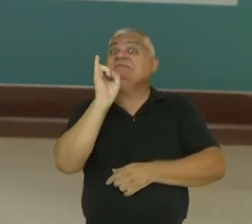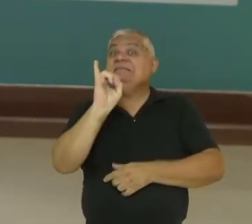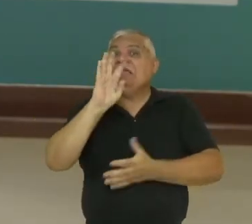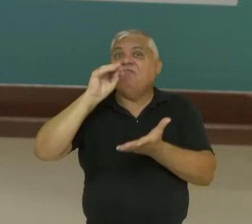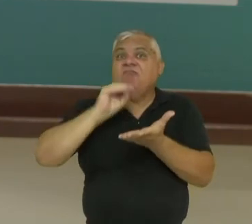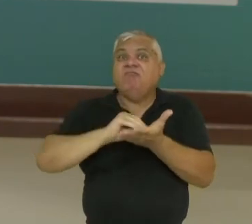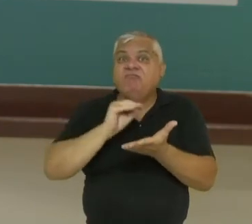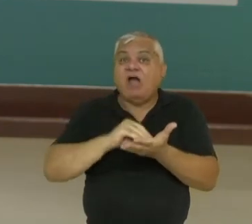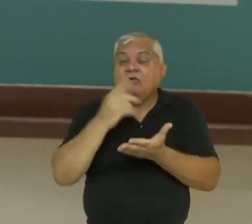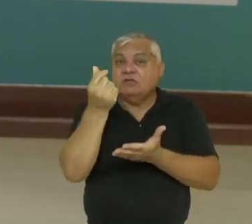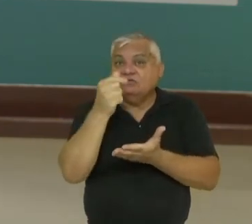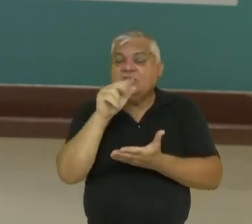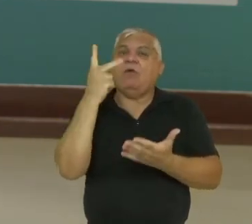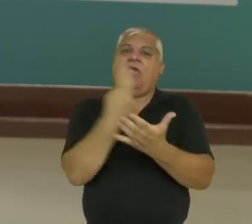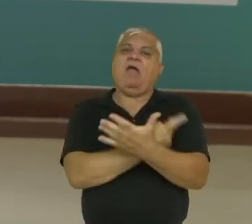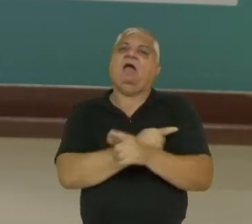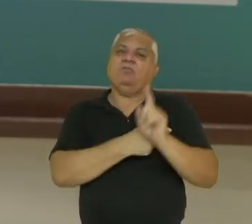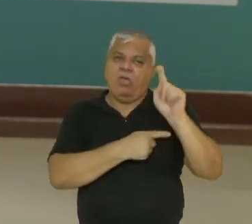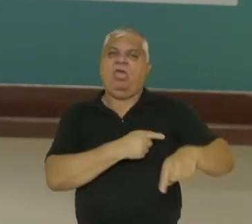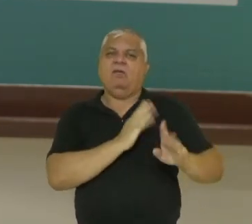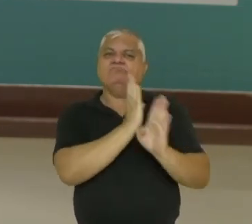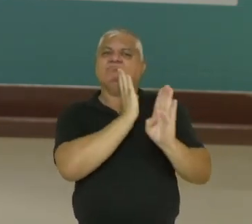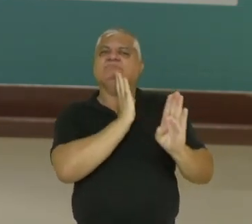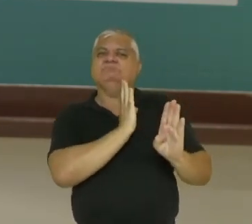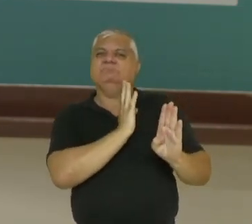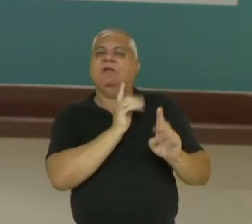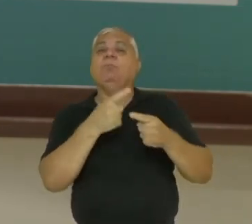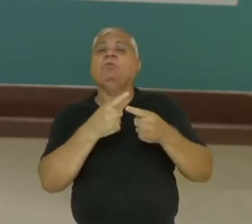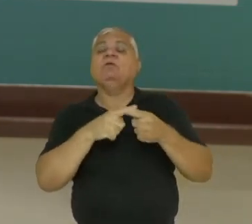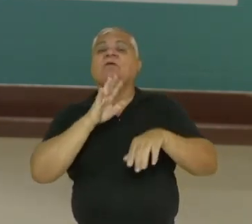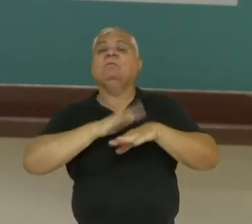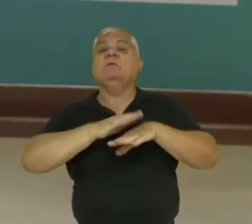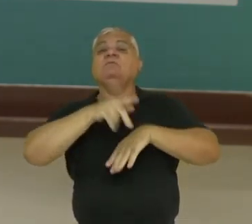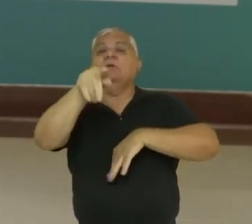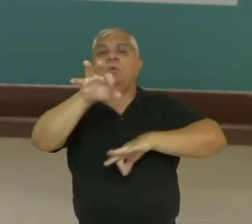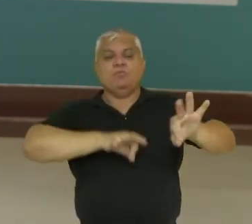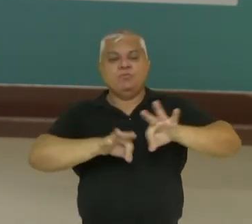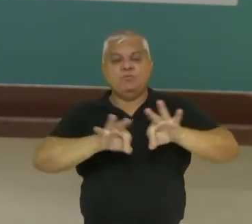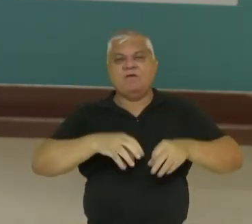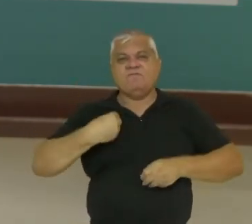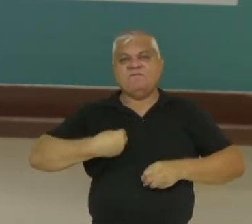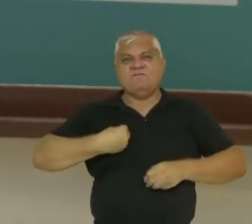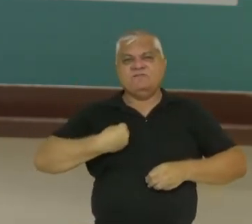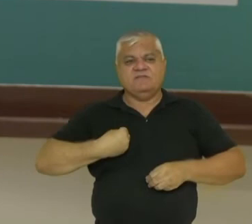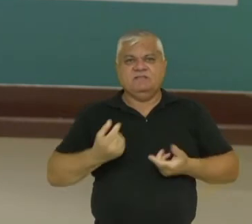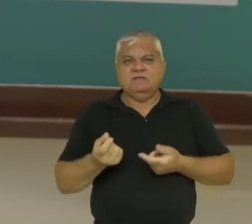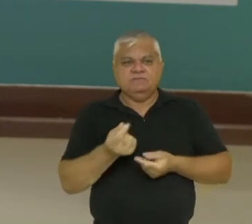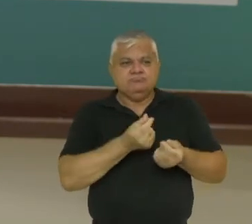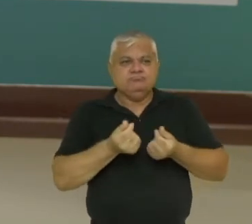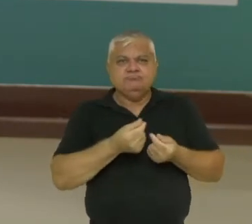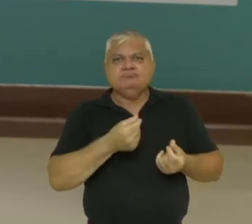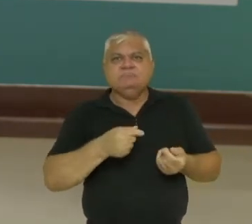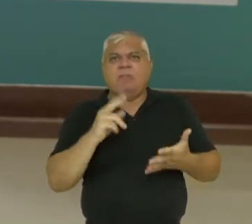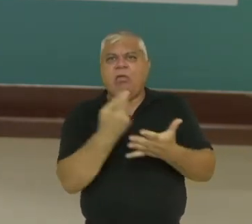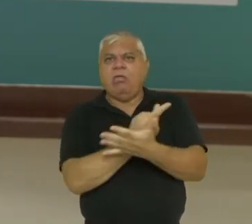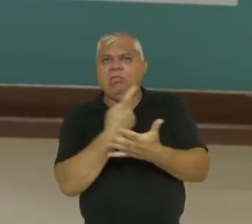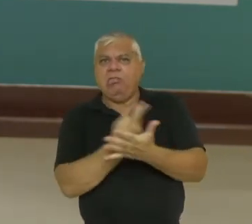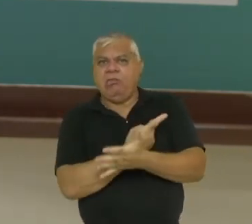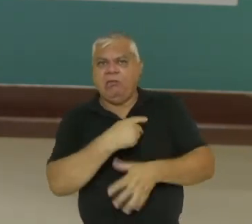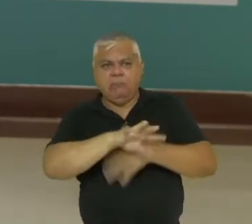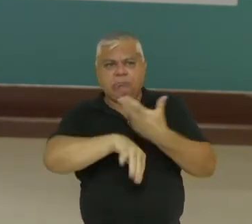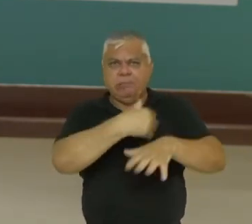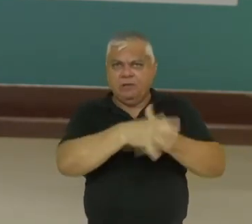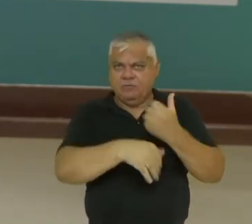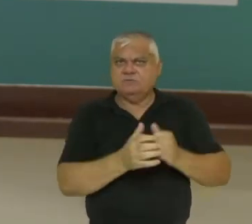com 15, 20, 30 reais, 50, né? Muito pouco, 50 por mês, você vai tomando gosto e organizando, você vai poder aumentar. Então,